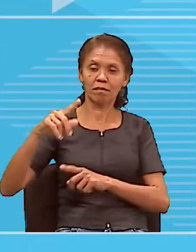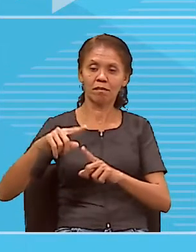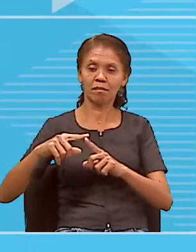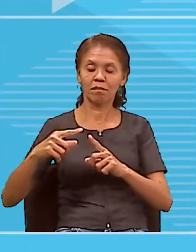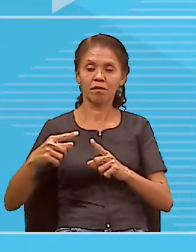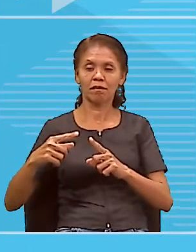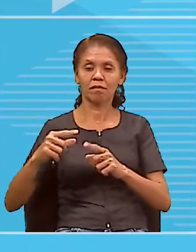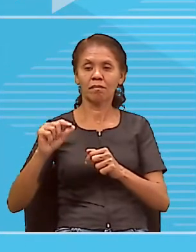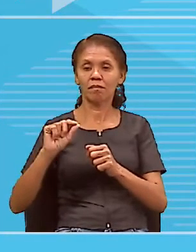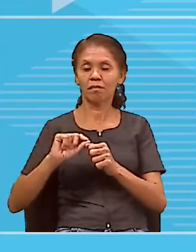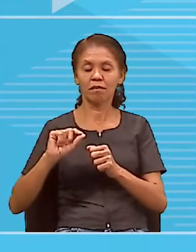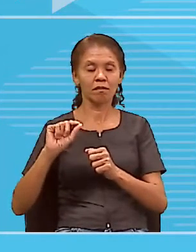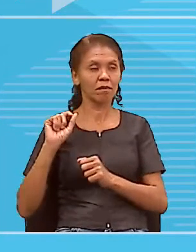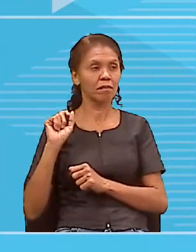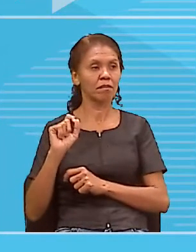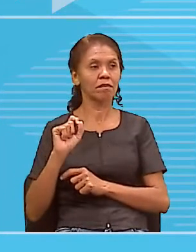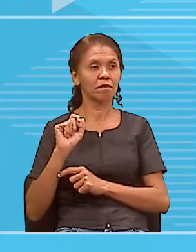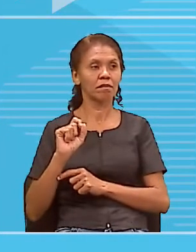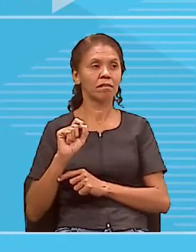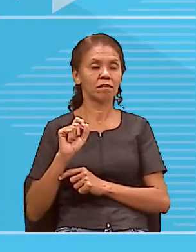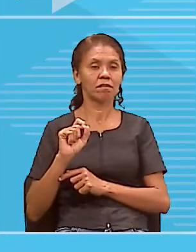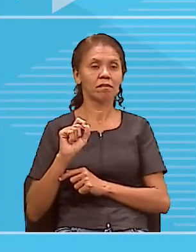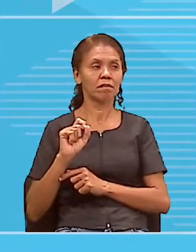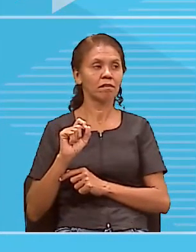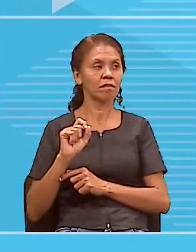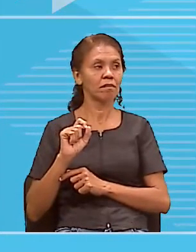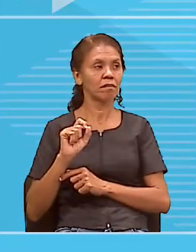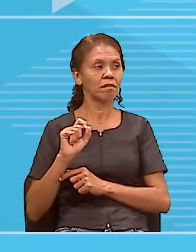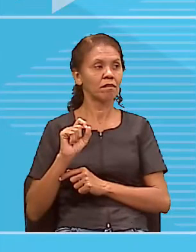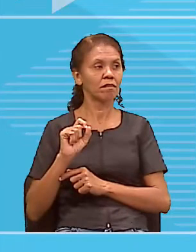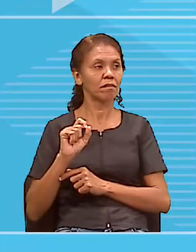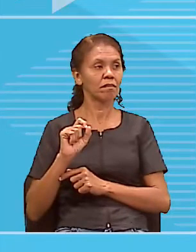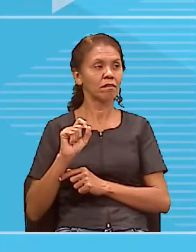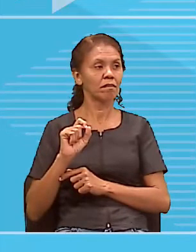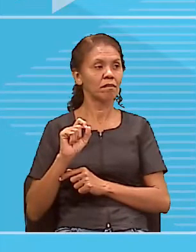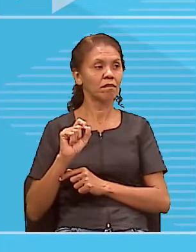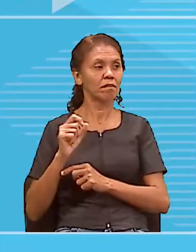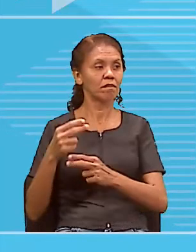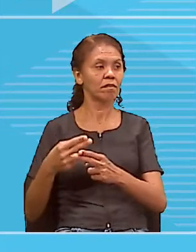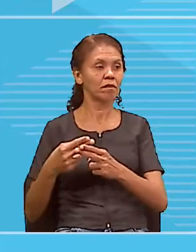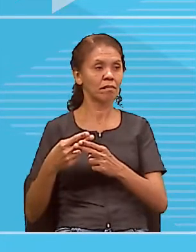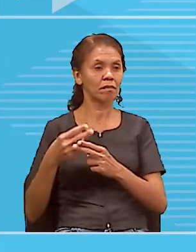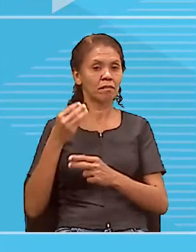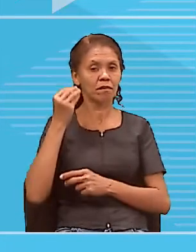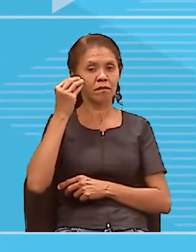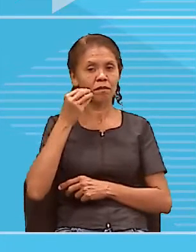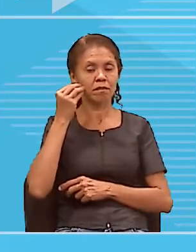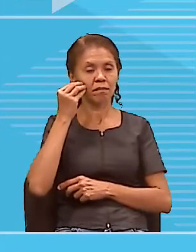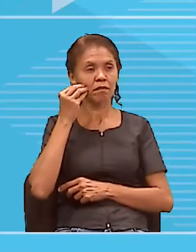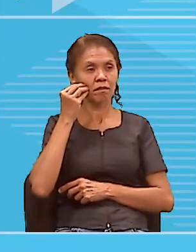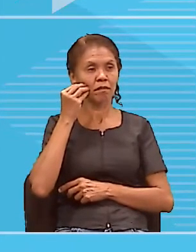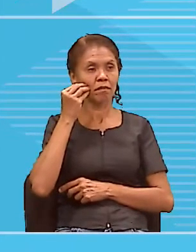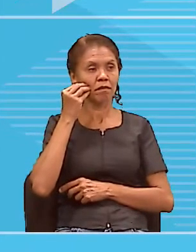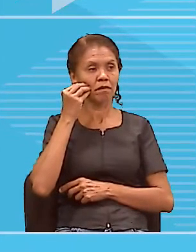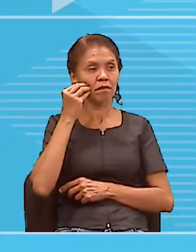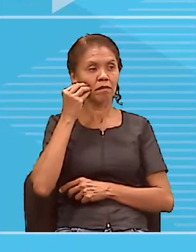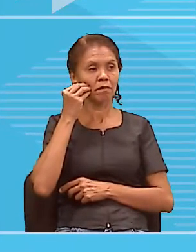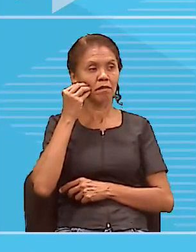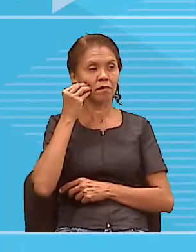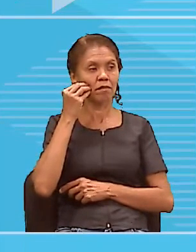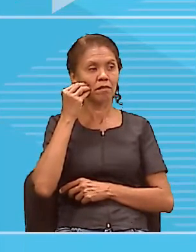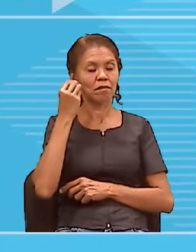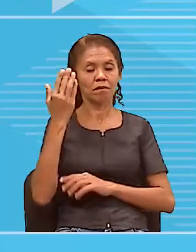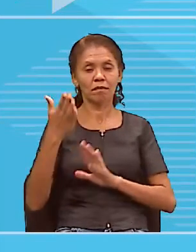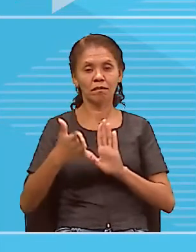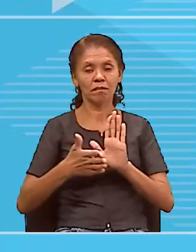o que que ele fez ele pegou o experimento que foi proposto